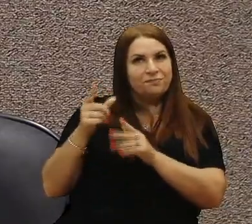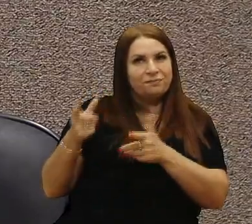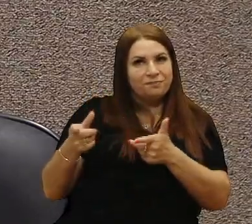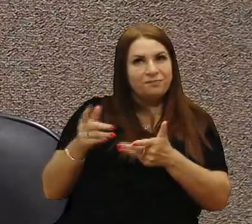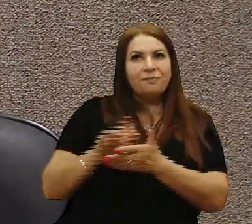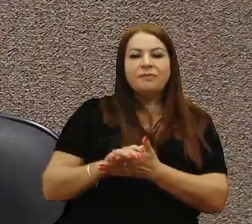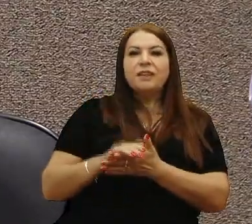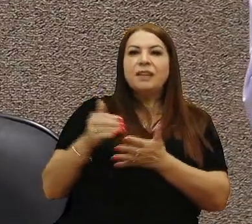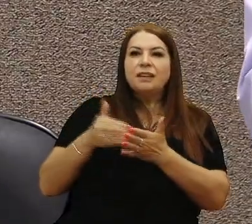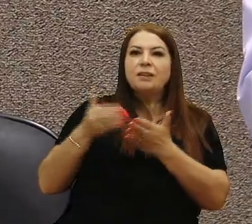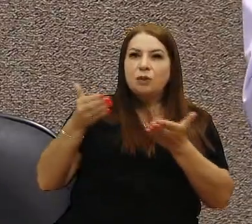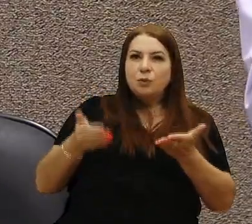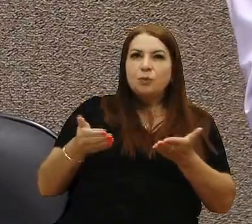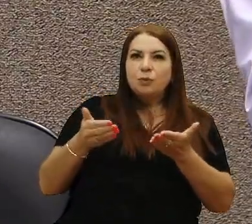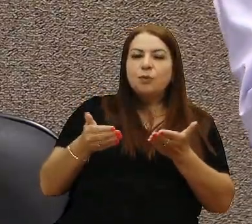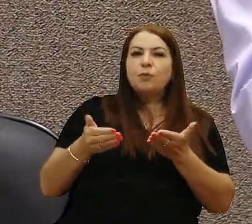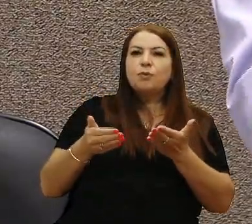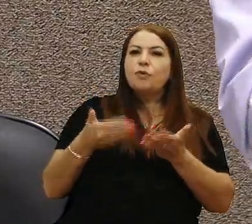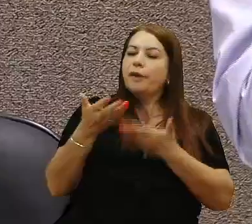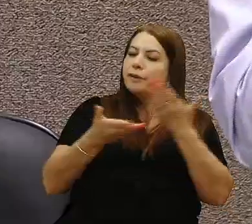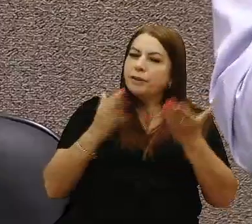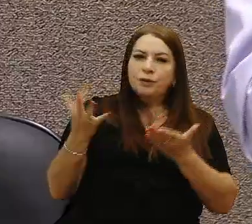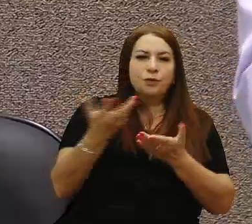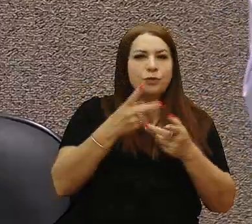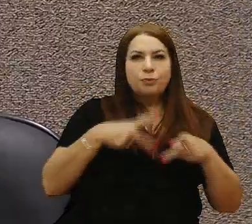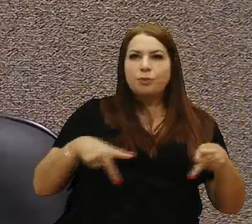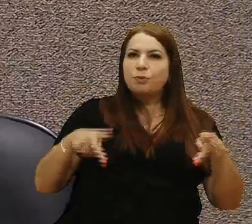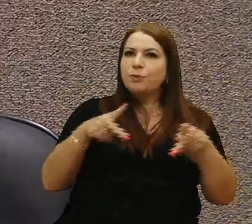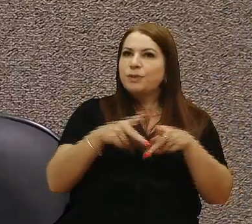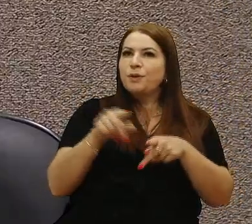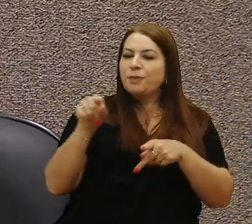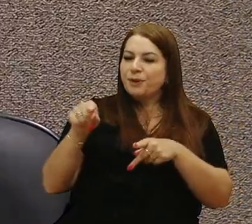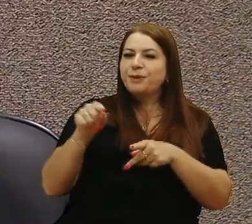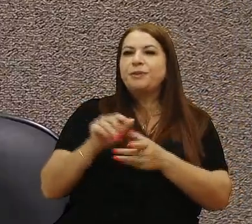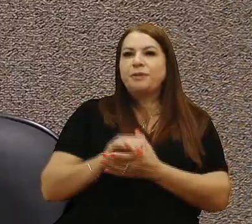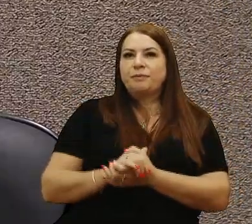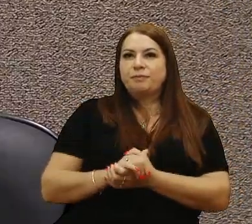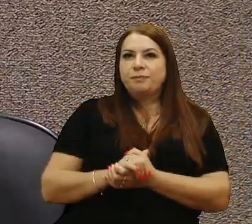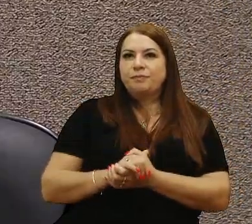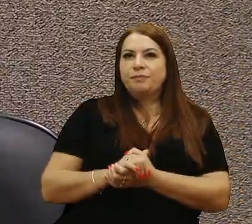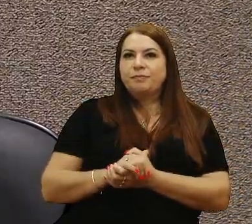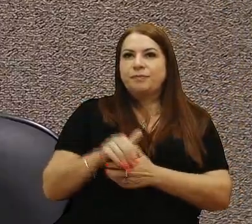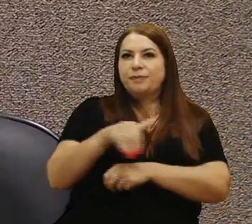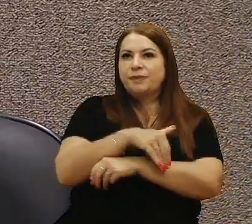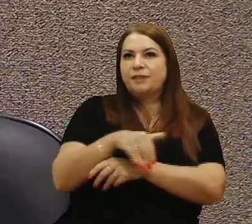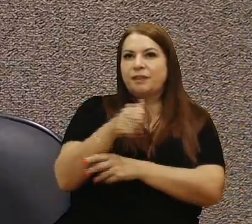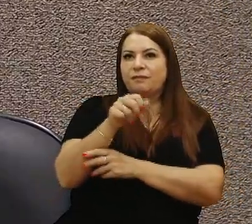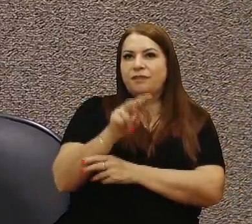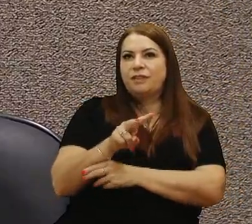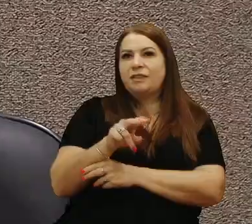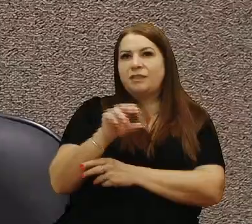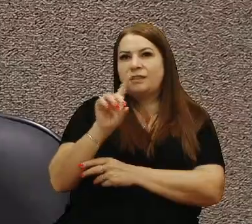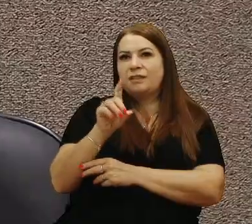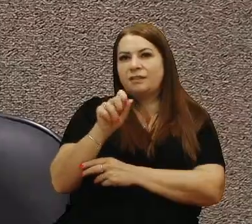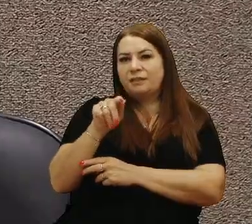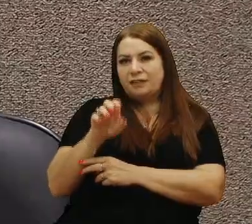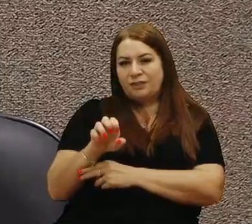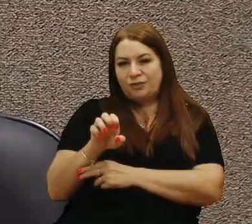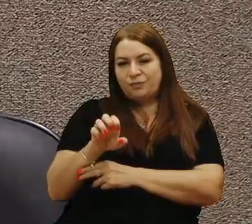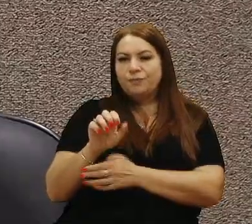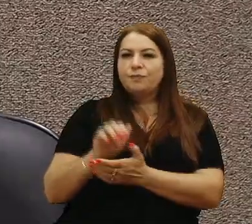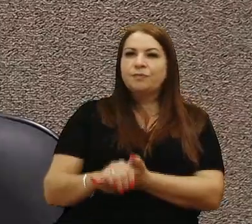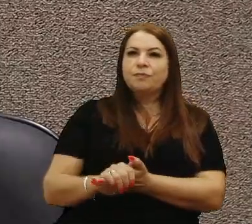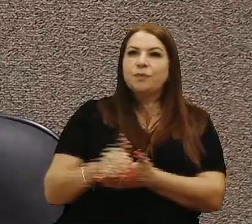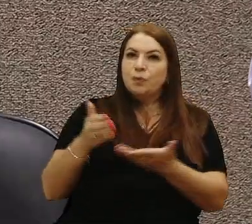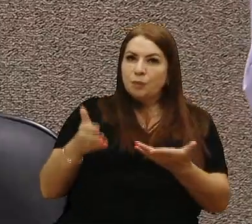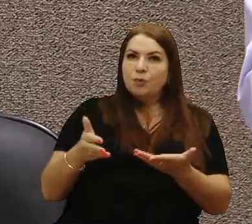que até hoje atende toda a população de Fazenda Souza na Avenida Dante Marcucci.